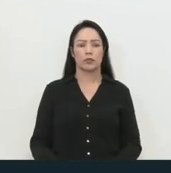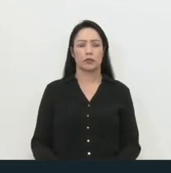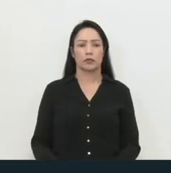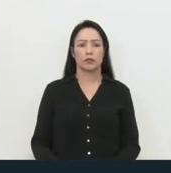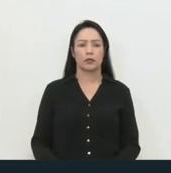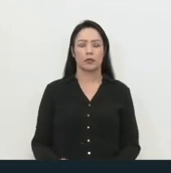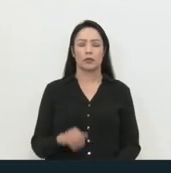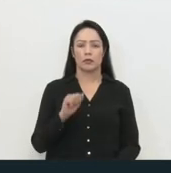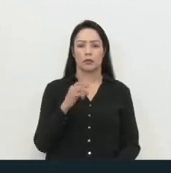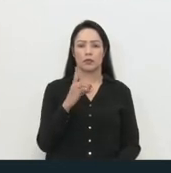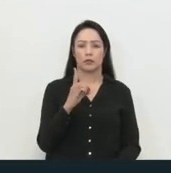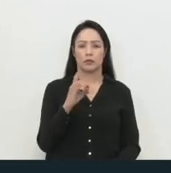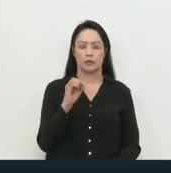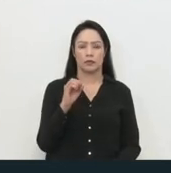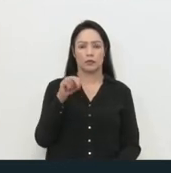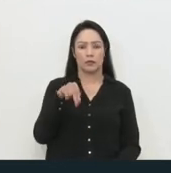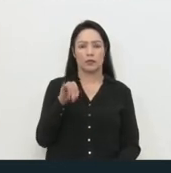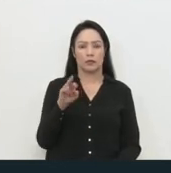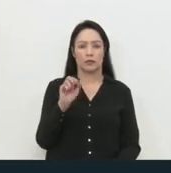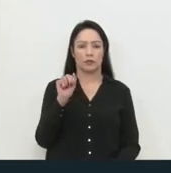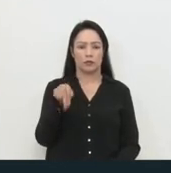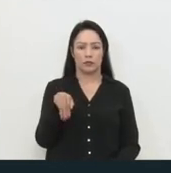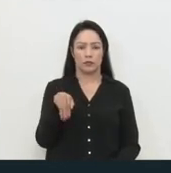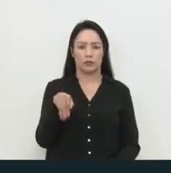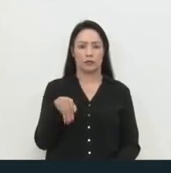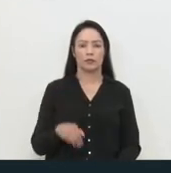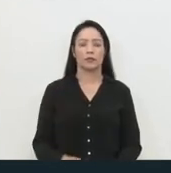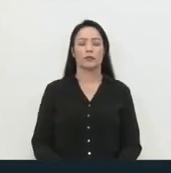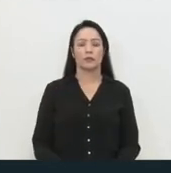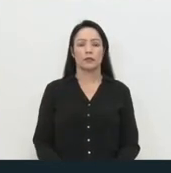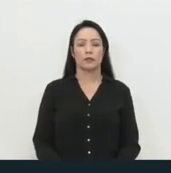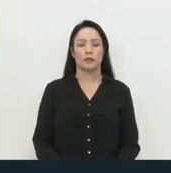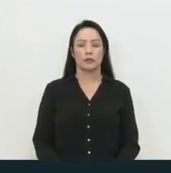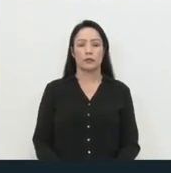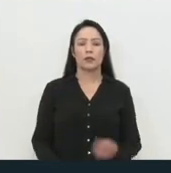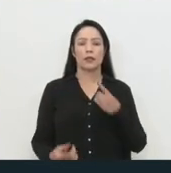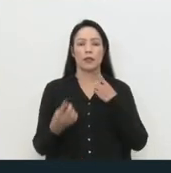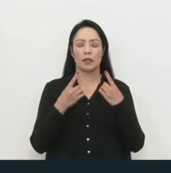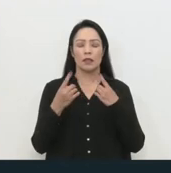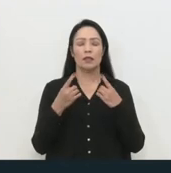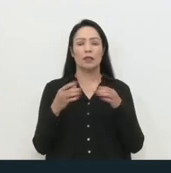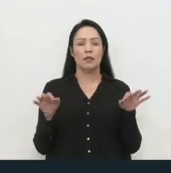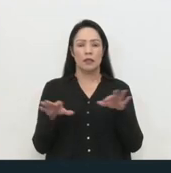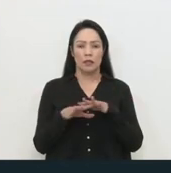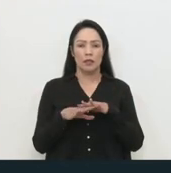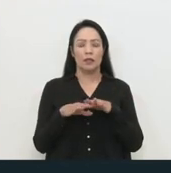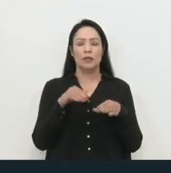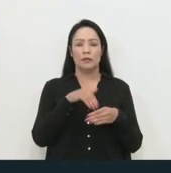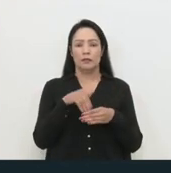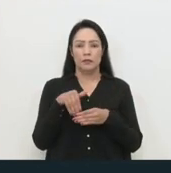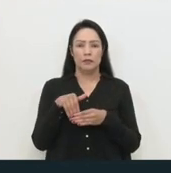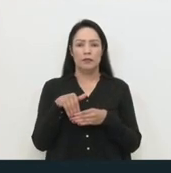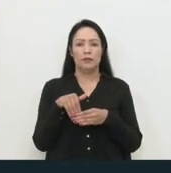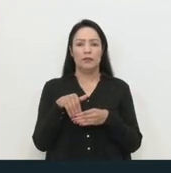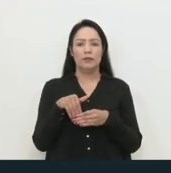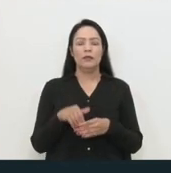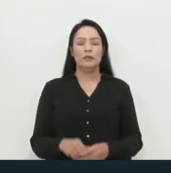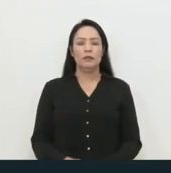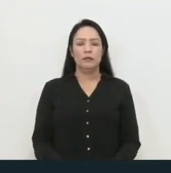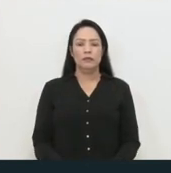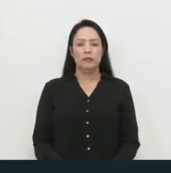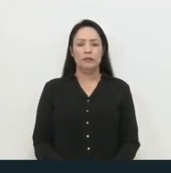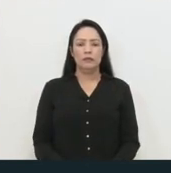Adoniran Barbosa Jardim das Oliveiras 2 em discussão encerra da discussão em votação autor Vereador André